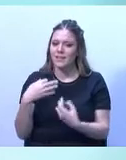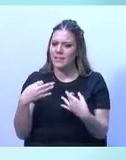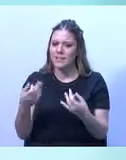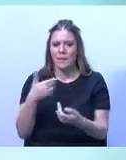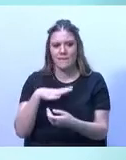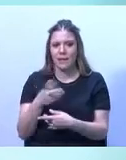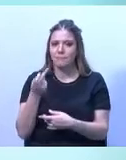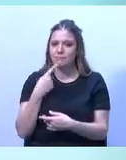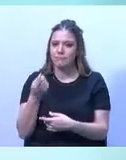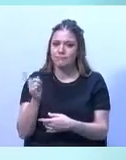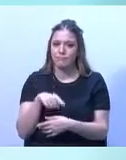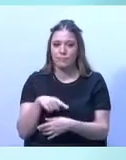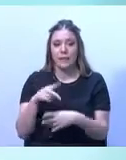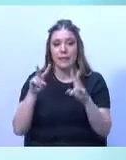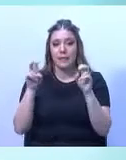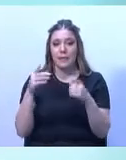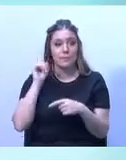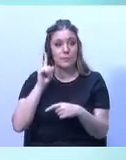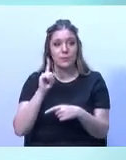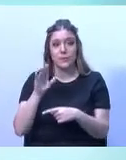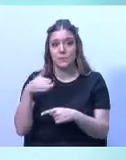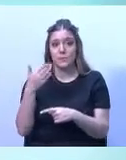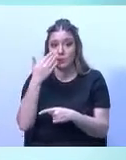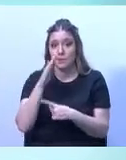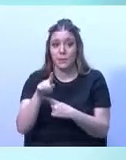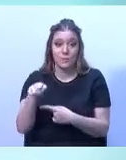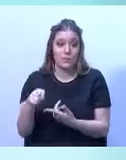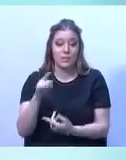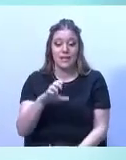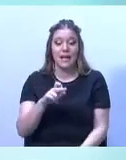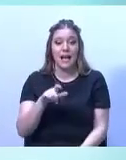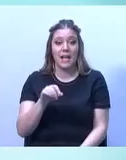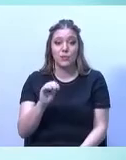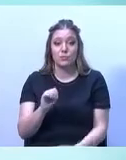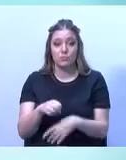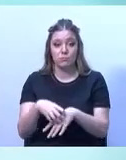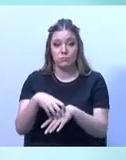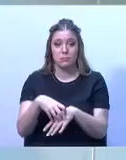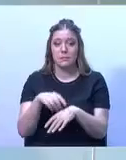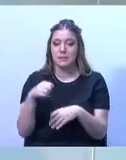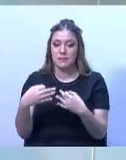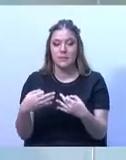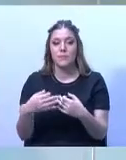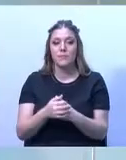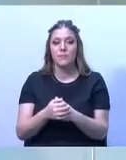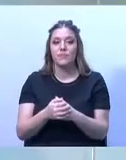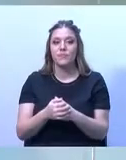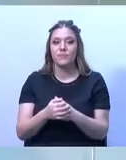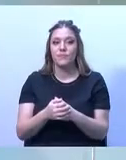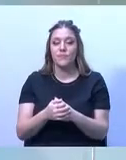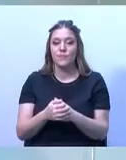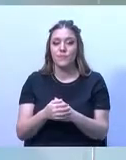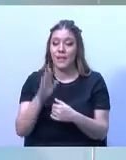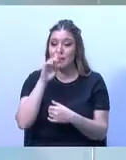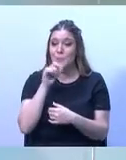temos sempre assuntos muito relevantes, nomeadamente este calos, não é? Também tão comum. De facto, os pés é a nossa base e se me permite só 20 segundos.